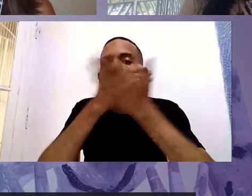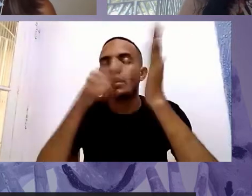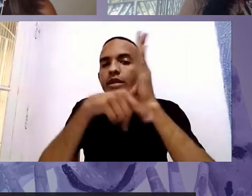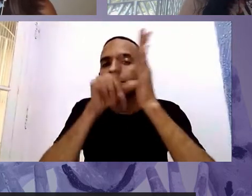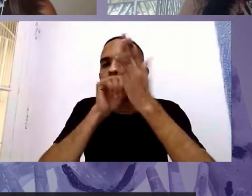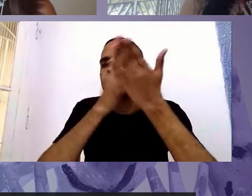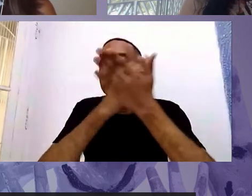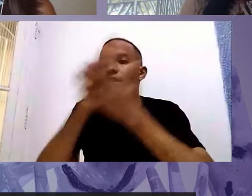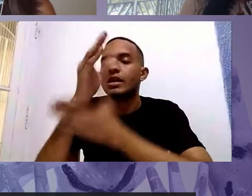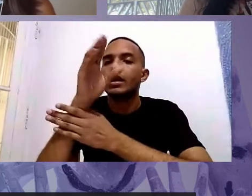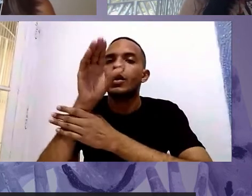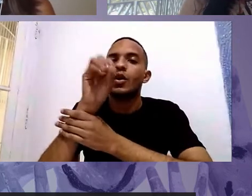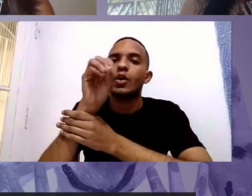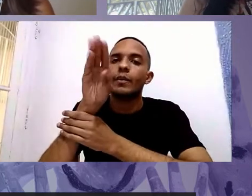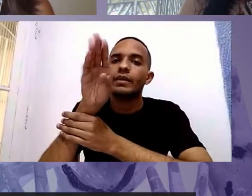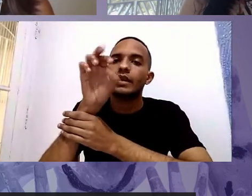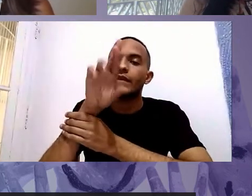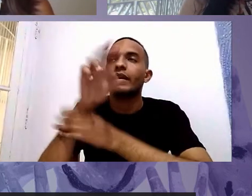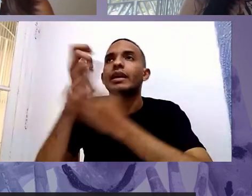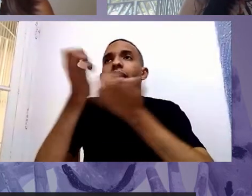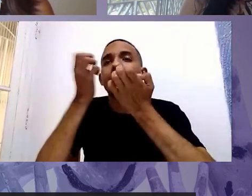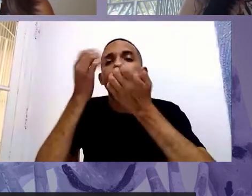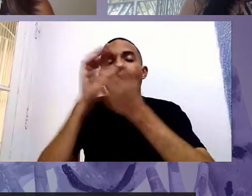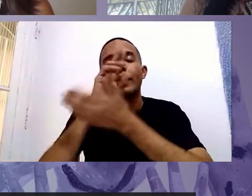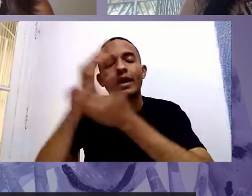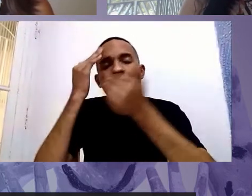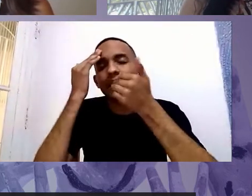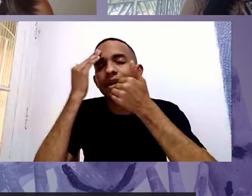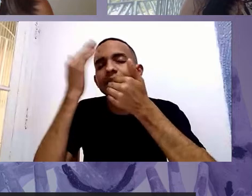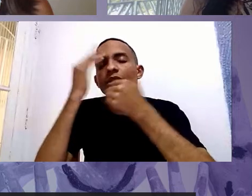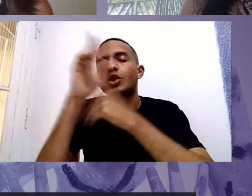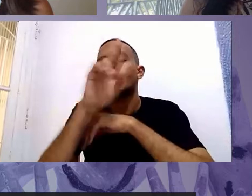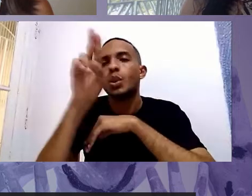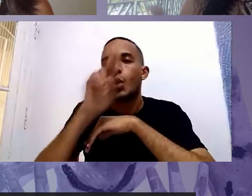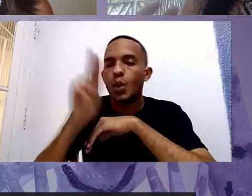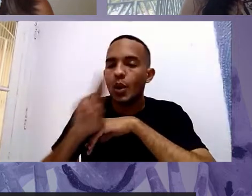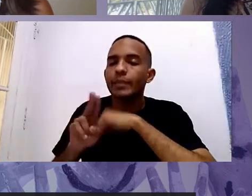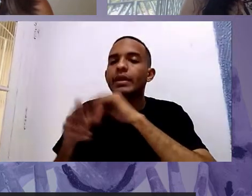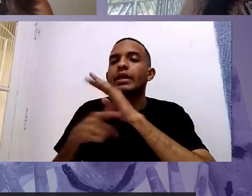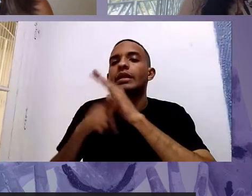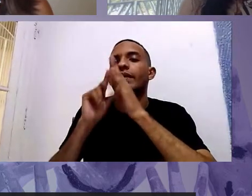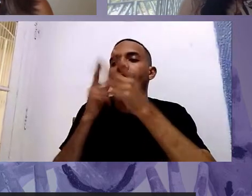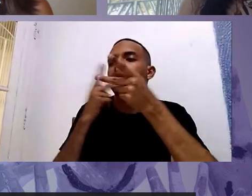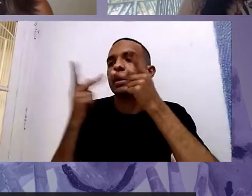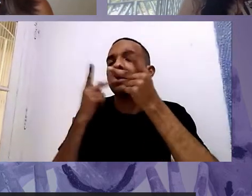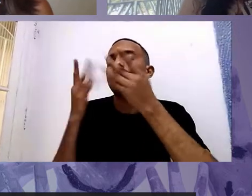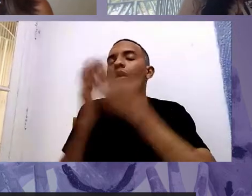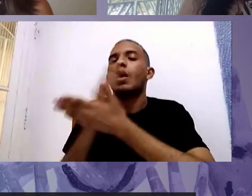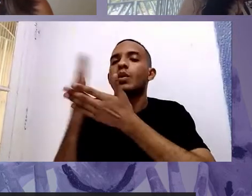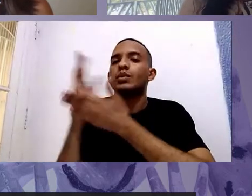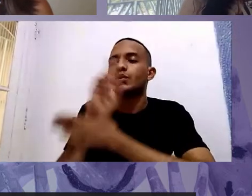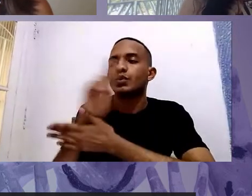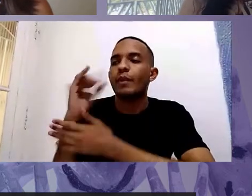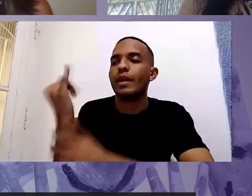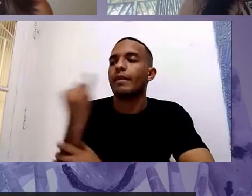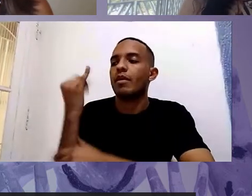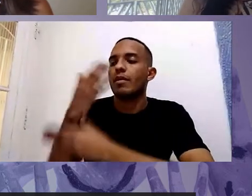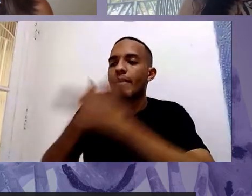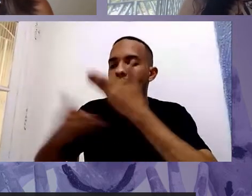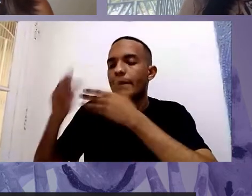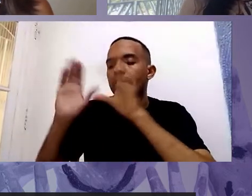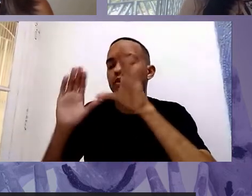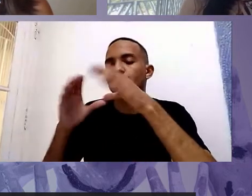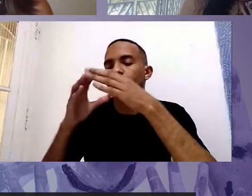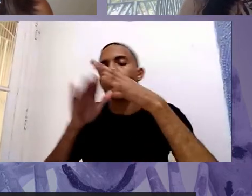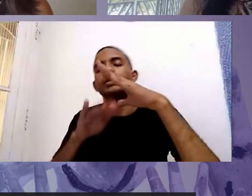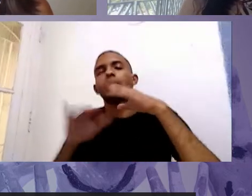fazer um agradecimento nominal aos integrantes do comitê, né? As falas que nos antecederam trouxeram a importância da participação desse comitê, então